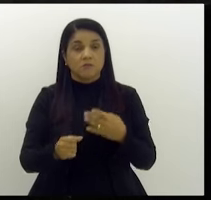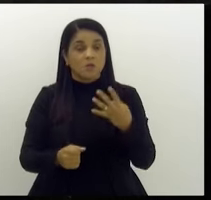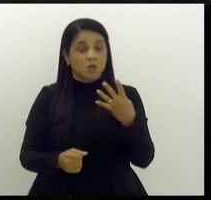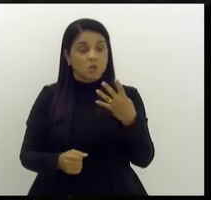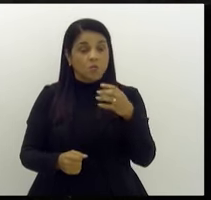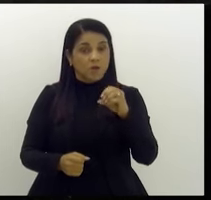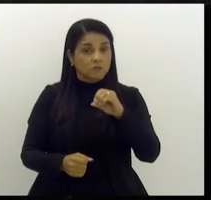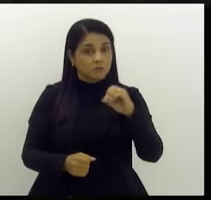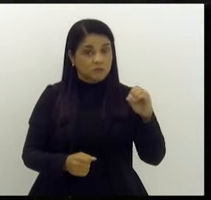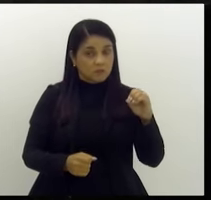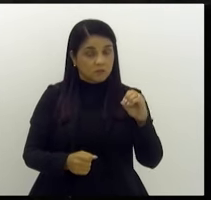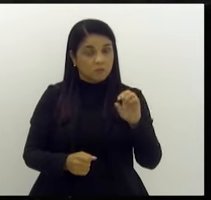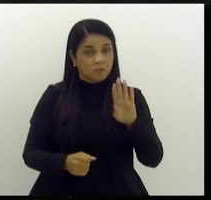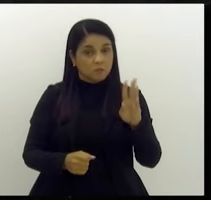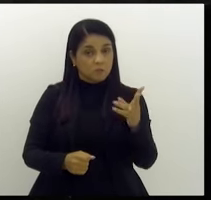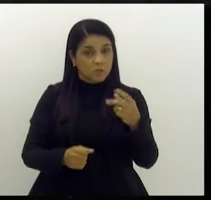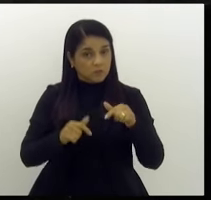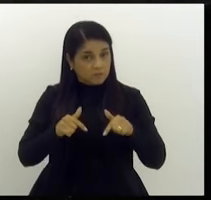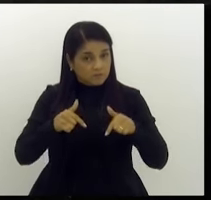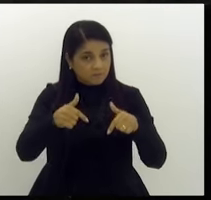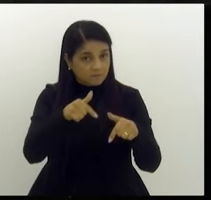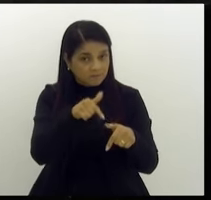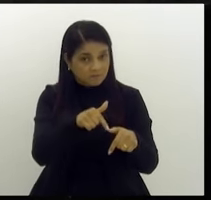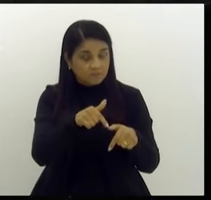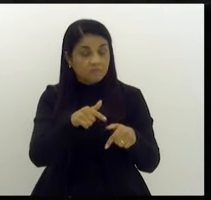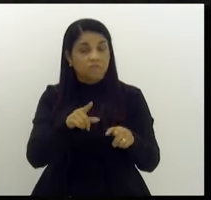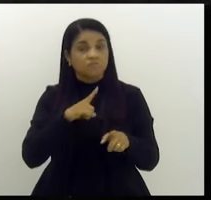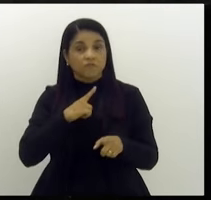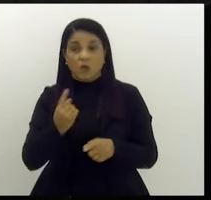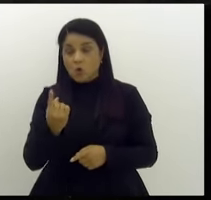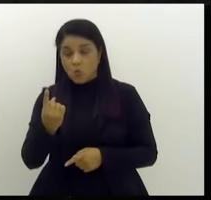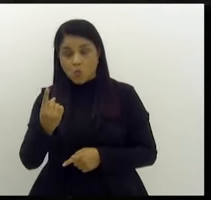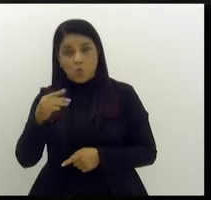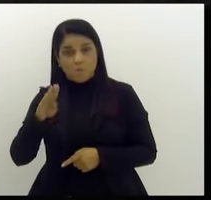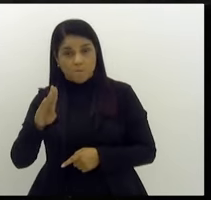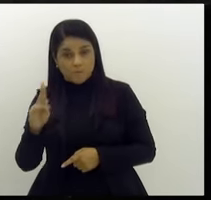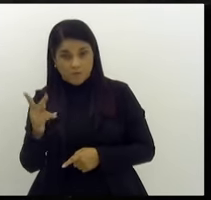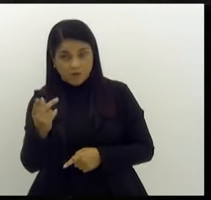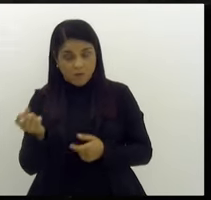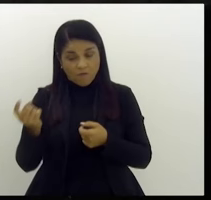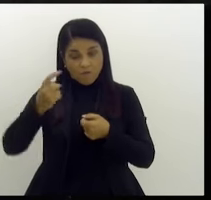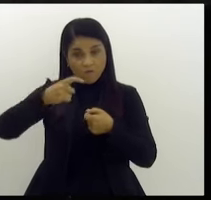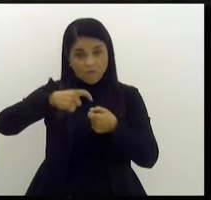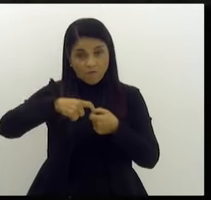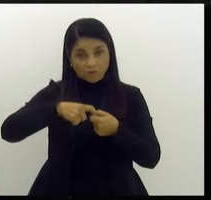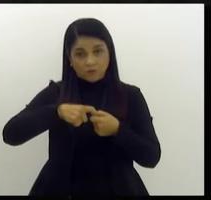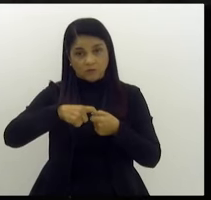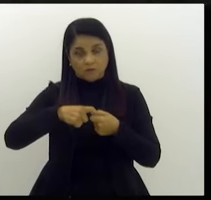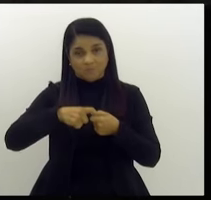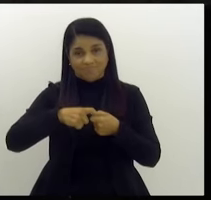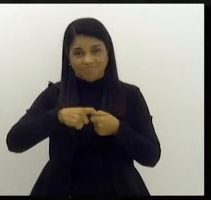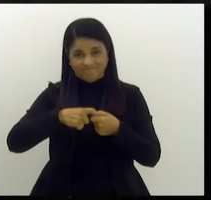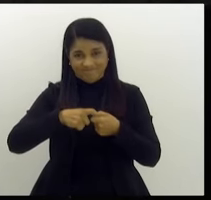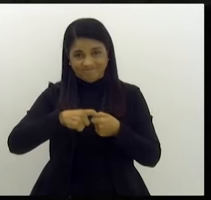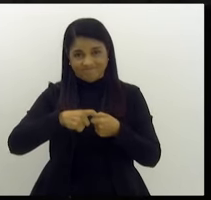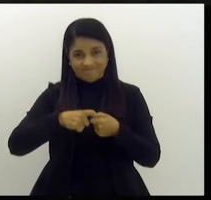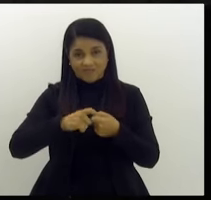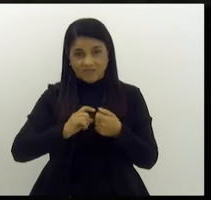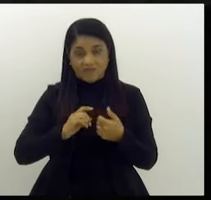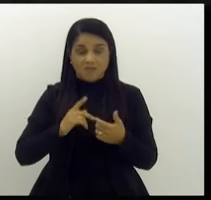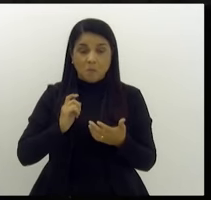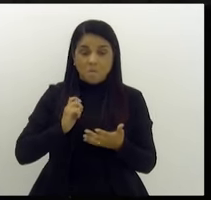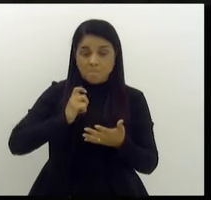milhões terá esse 1 bilhão nesse mesmo exemplo retomado a fonte 100 ou seja ao invés de pagar